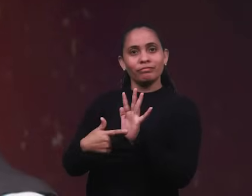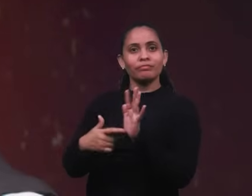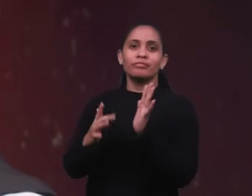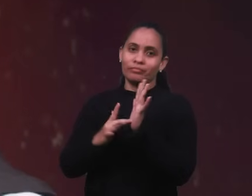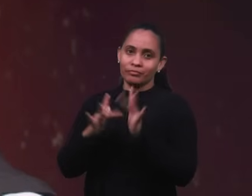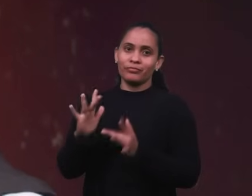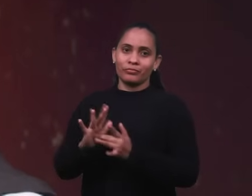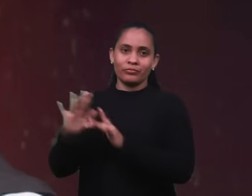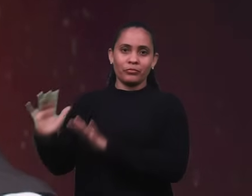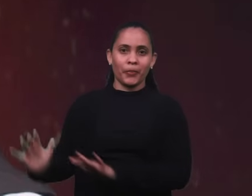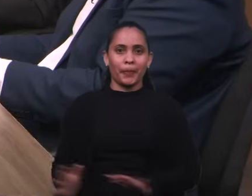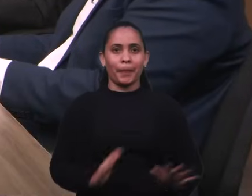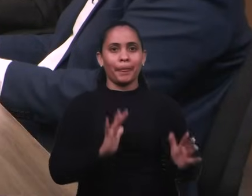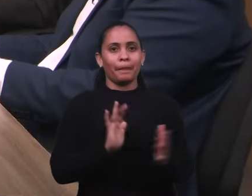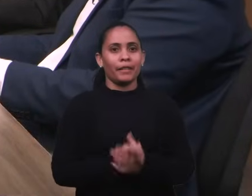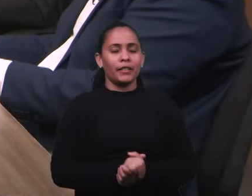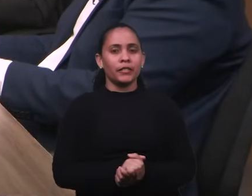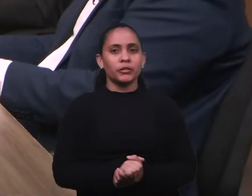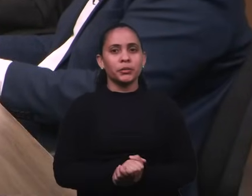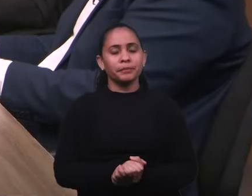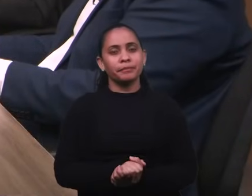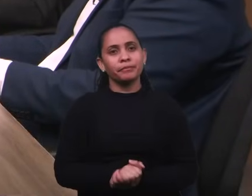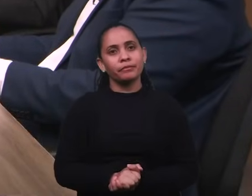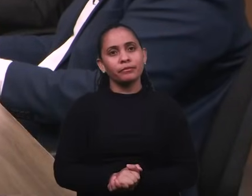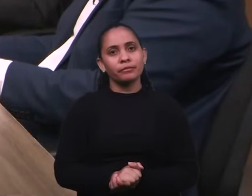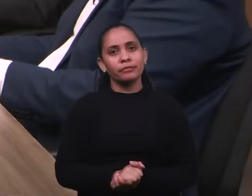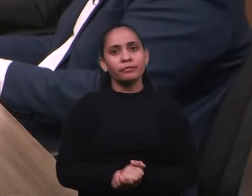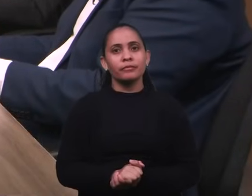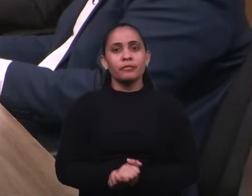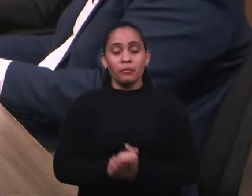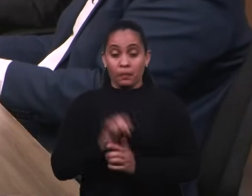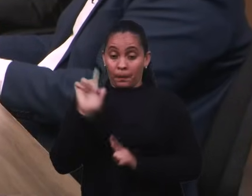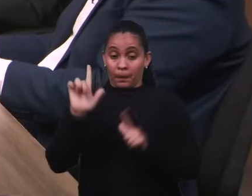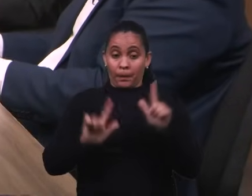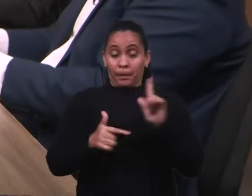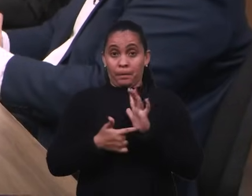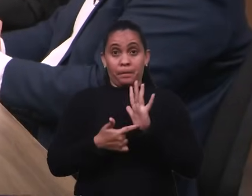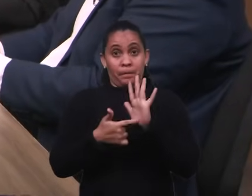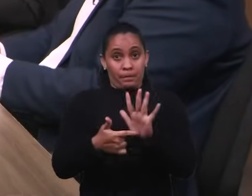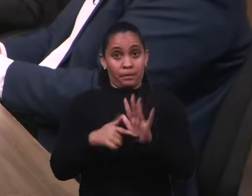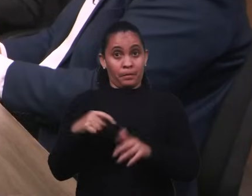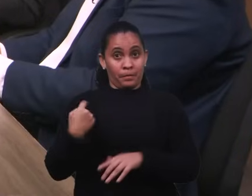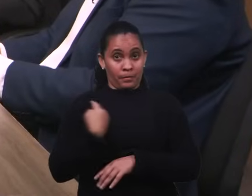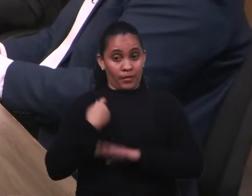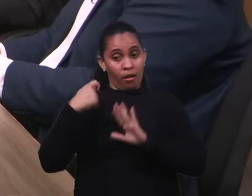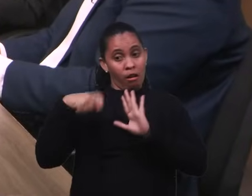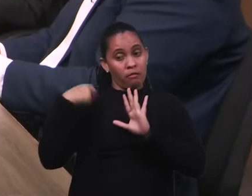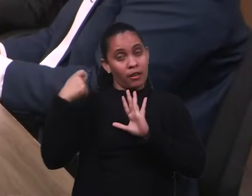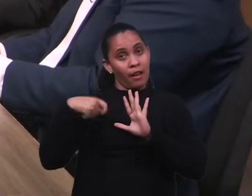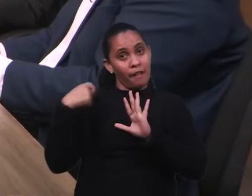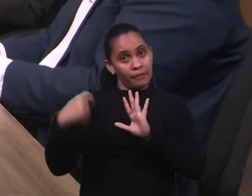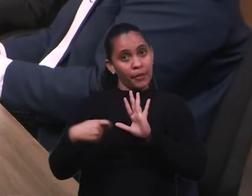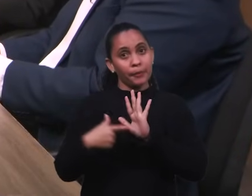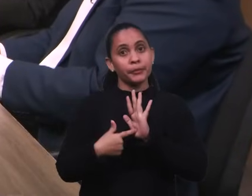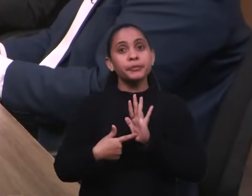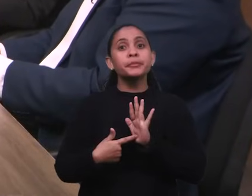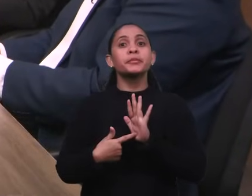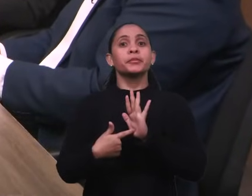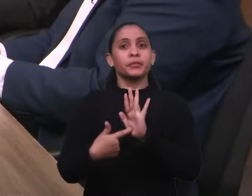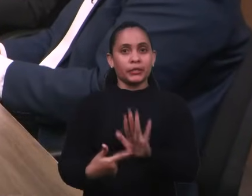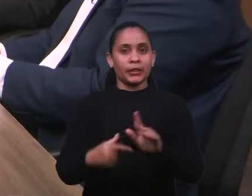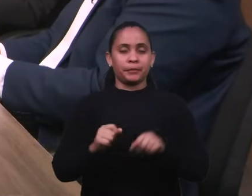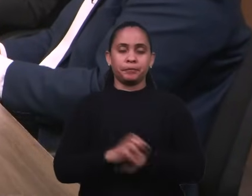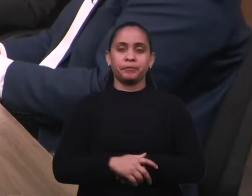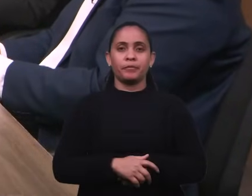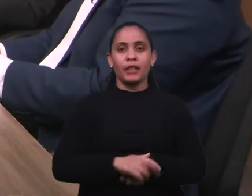Jesus. Amém. Nós, inclusive, no programa que nós gravamos a respeito de integração, né, entre